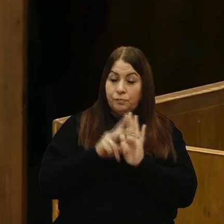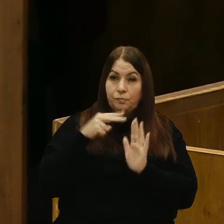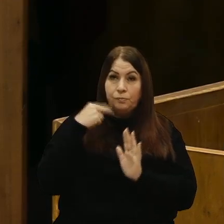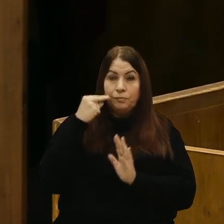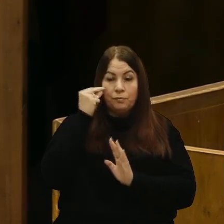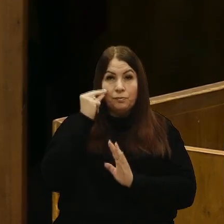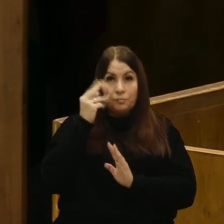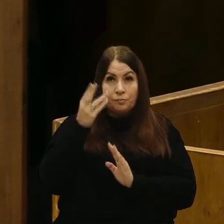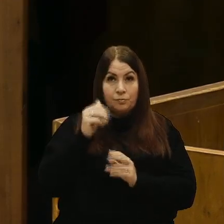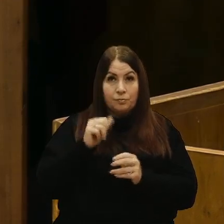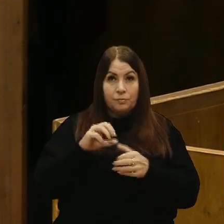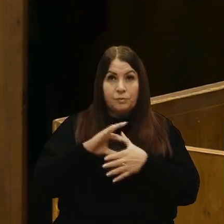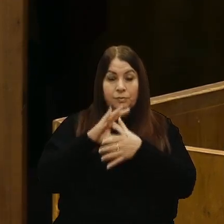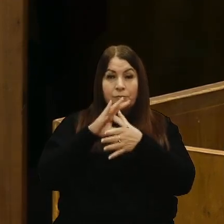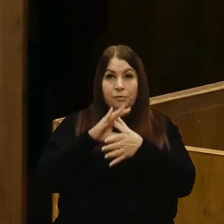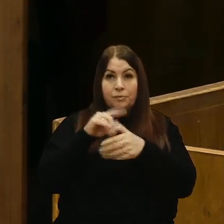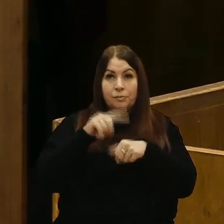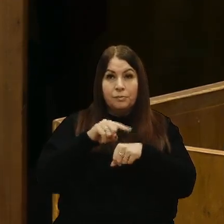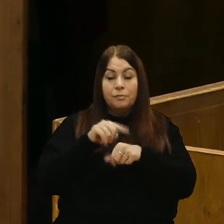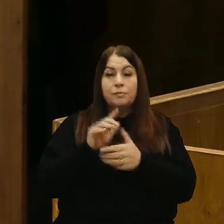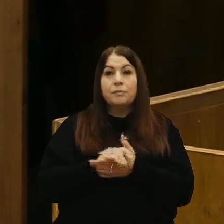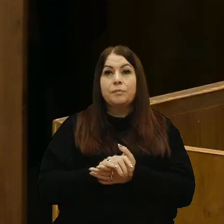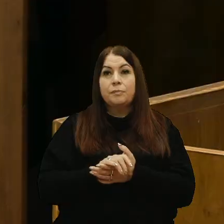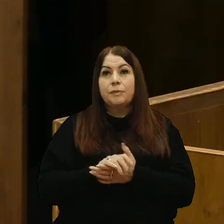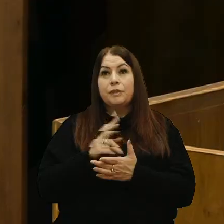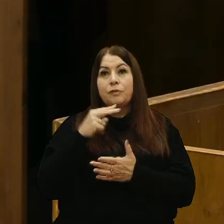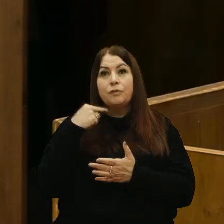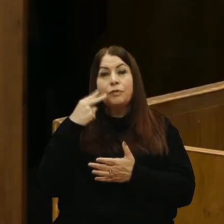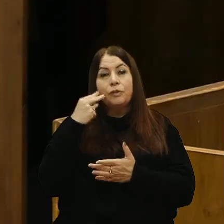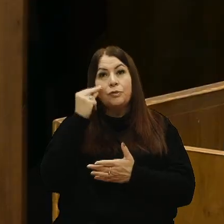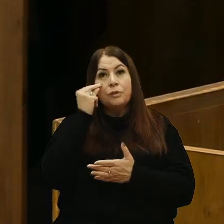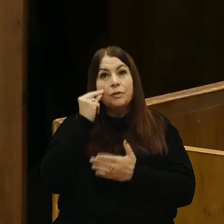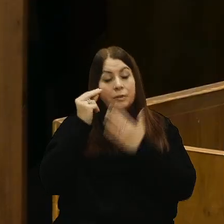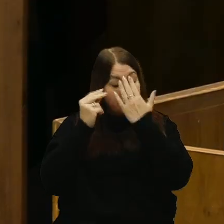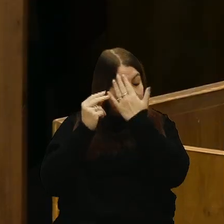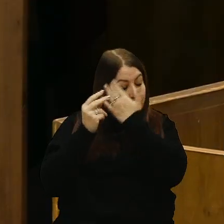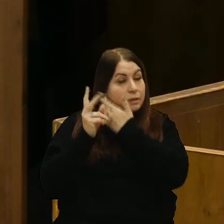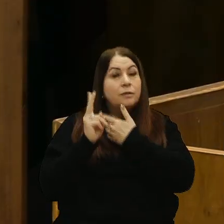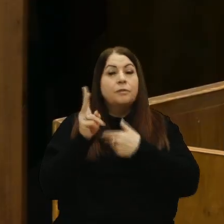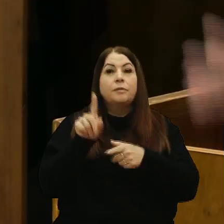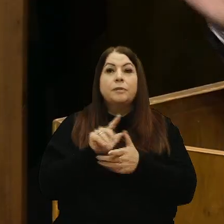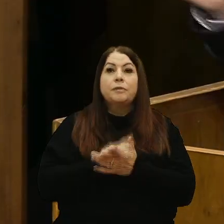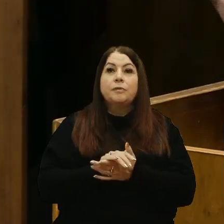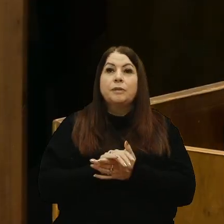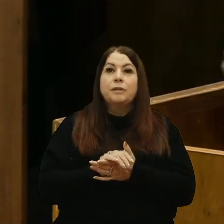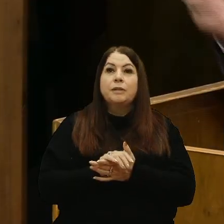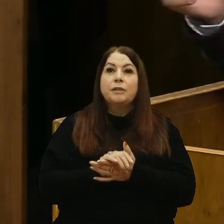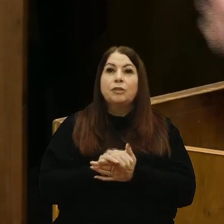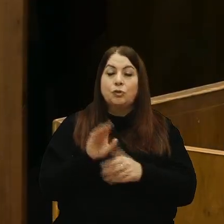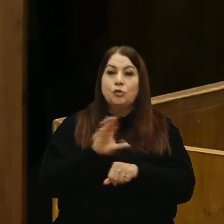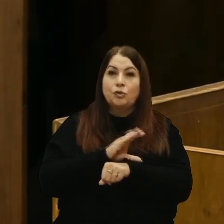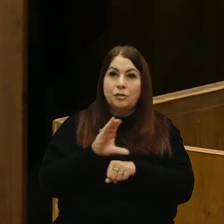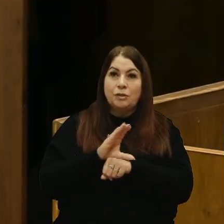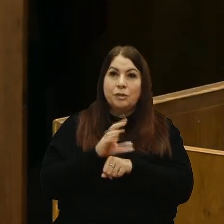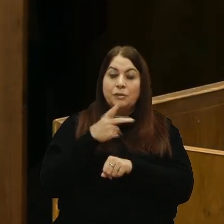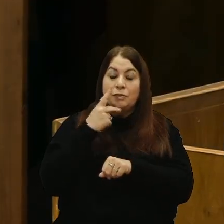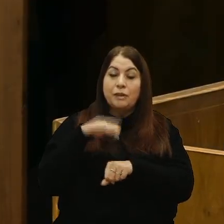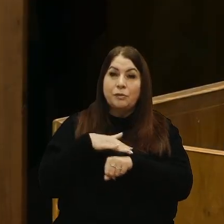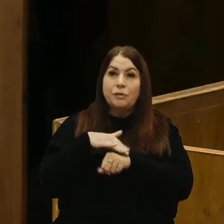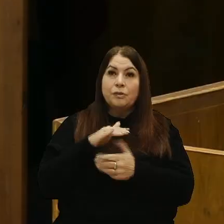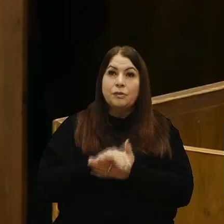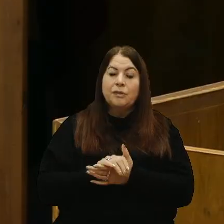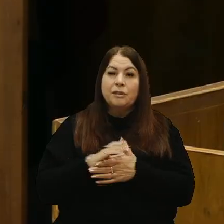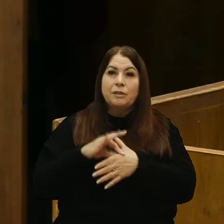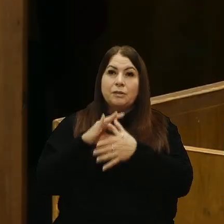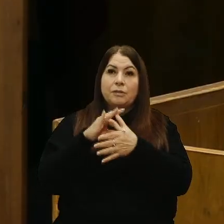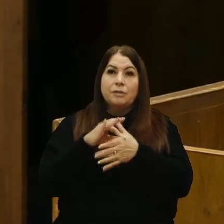Eu peço uma declaração de líder no momento oportuno. O vereador Cláudio deu um parecer de inconstitucionalidade. Até falava com ele. Segue em